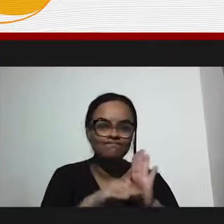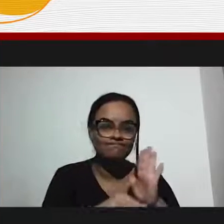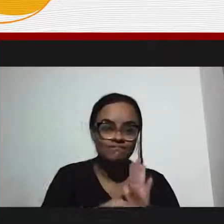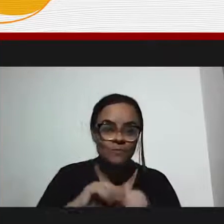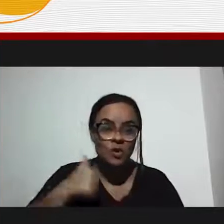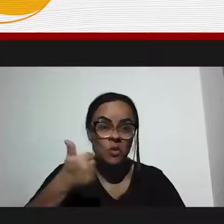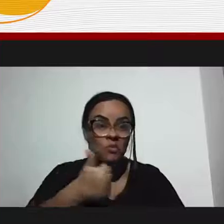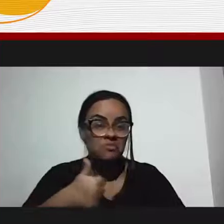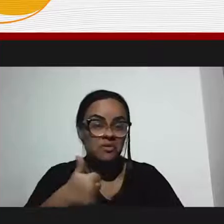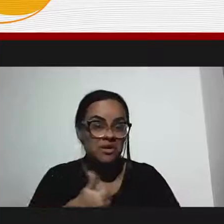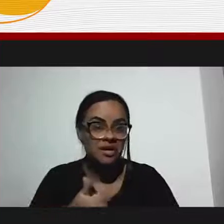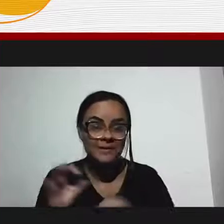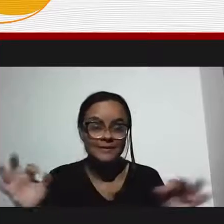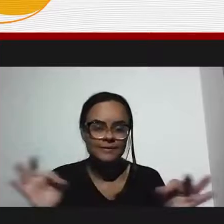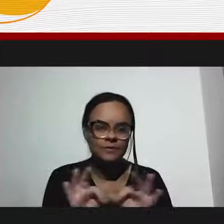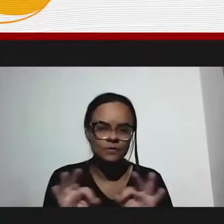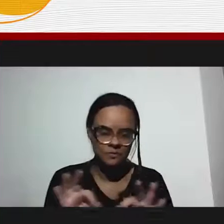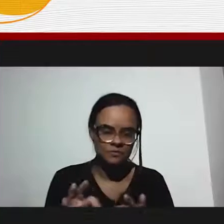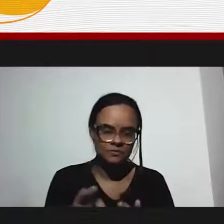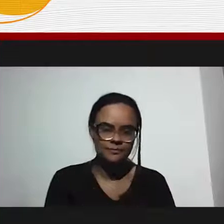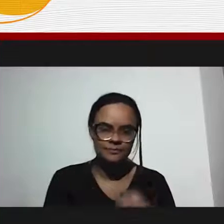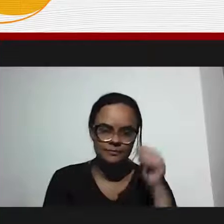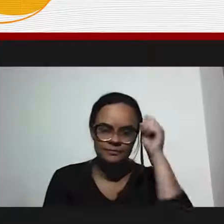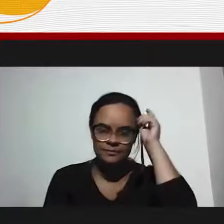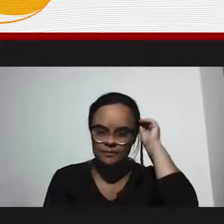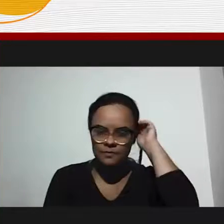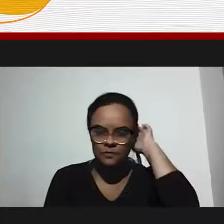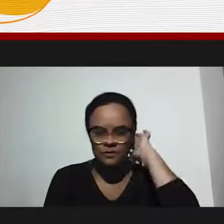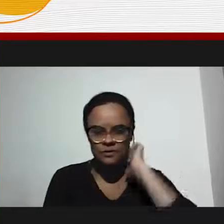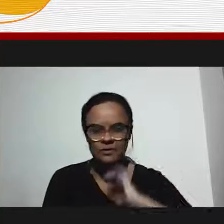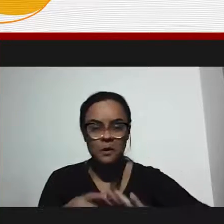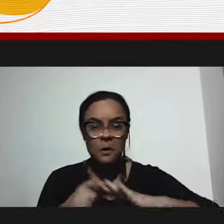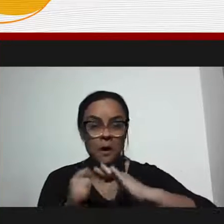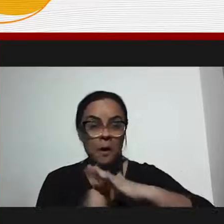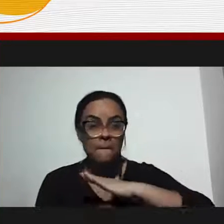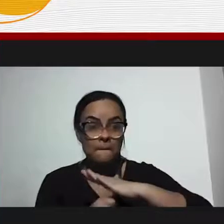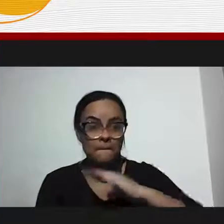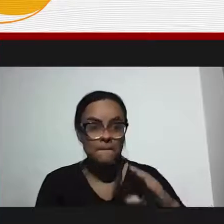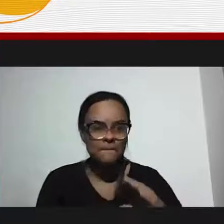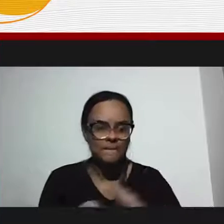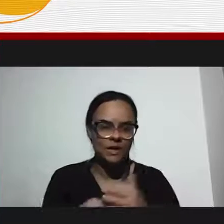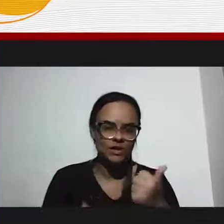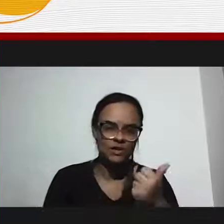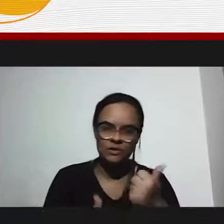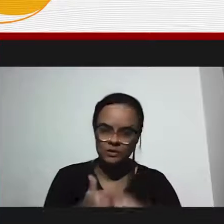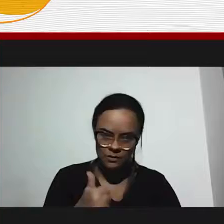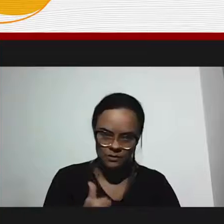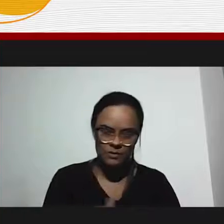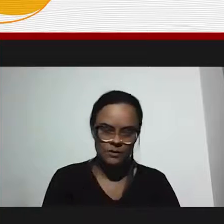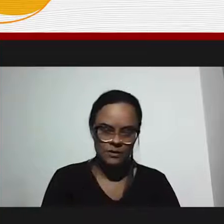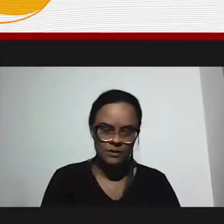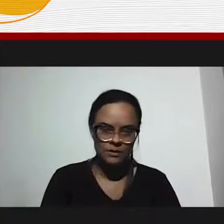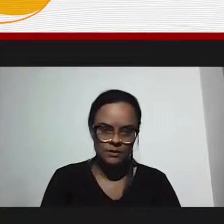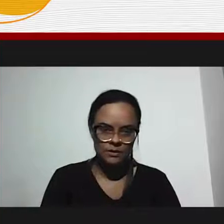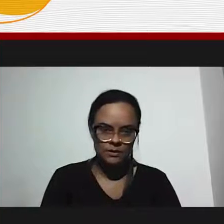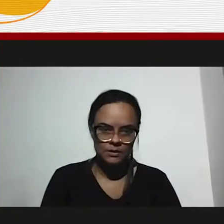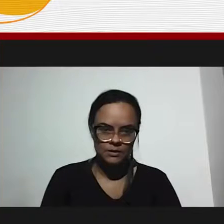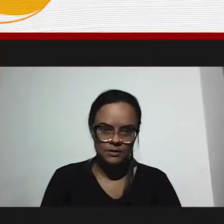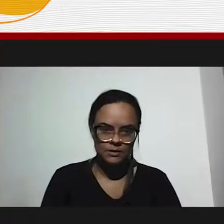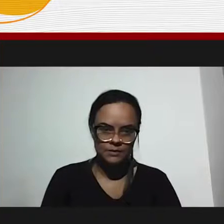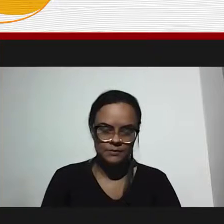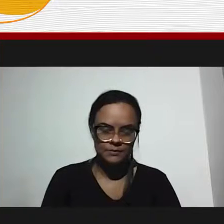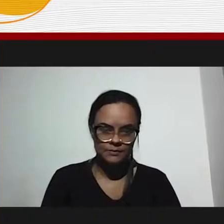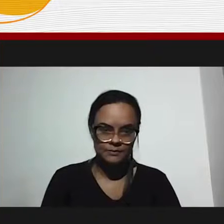pós-carreira do atleta paralímpico. Ou não tem investimento dentro do esporte paralímpico. O pós-carreira, muito